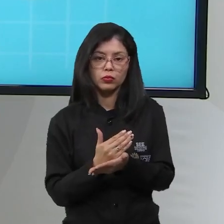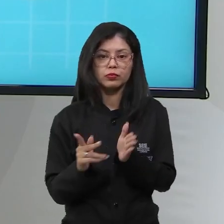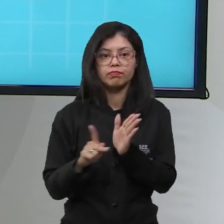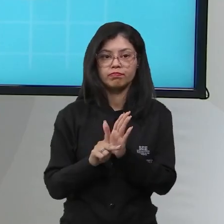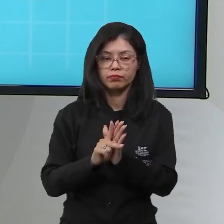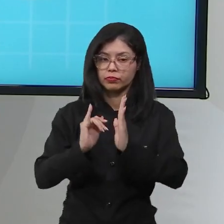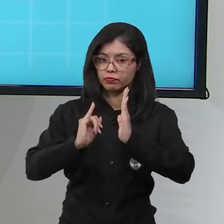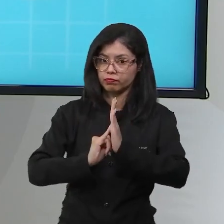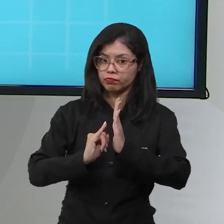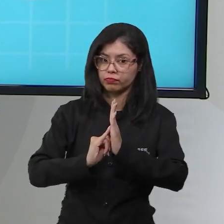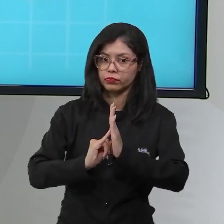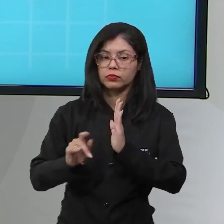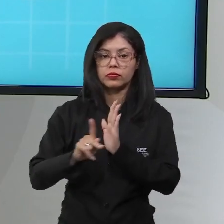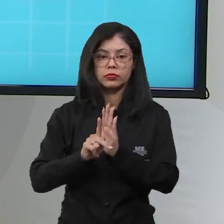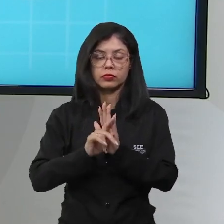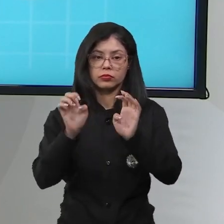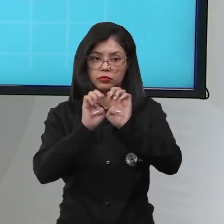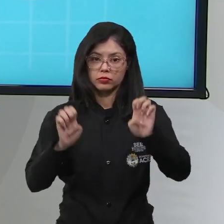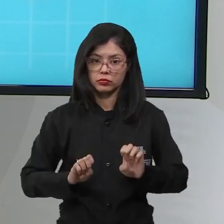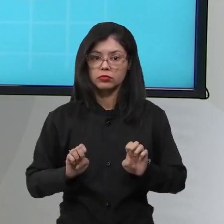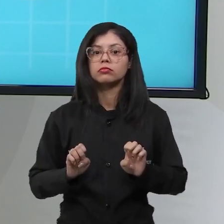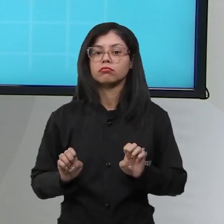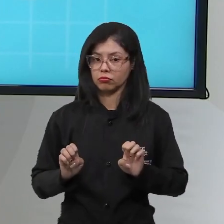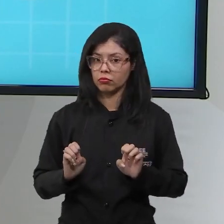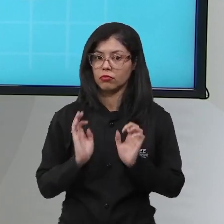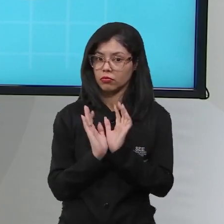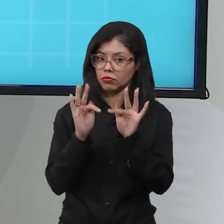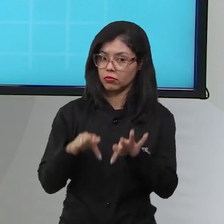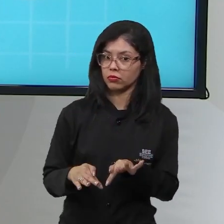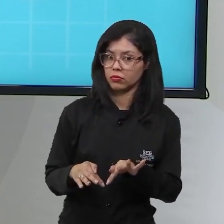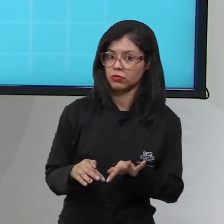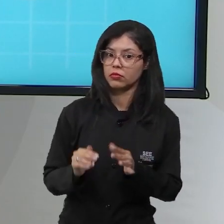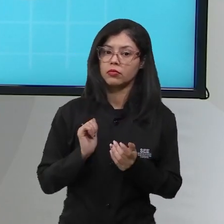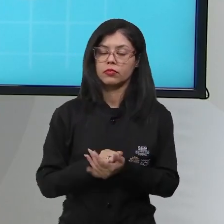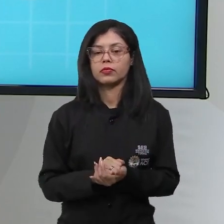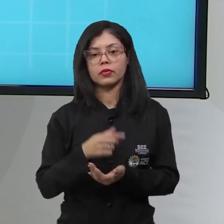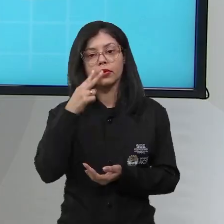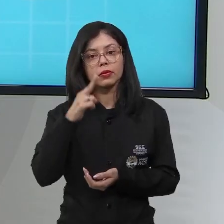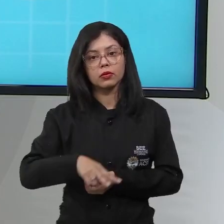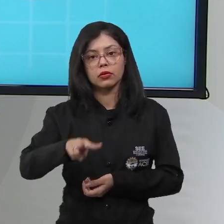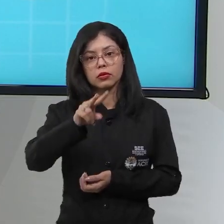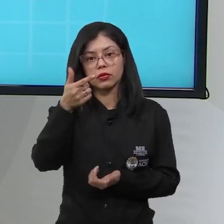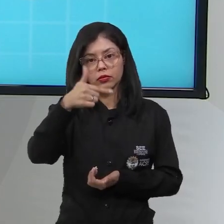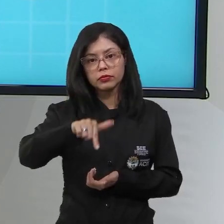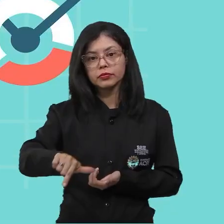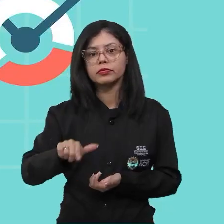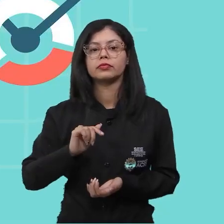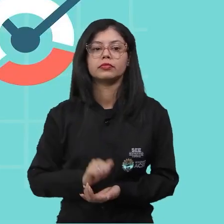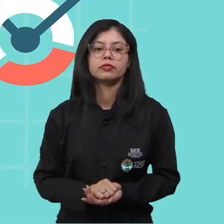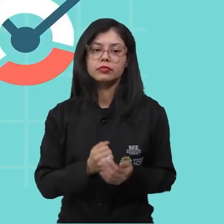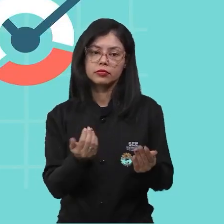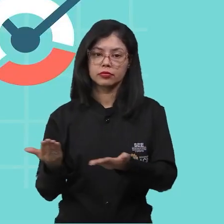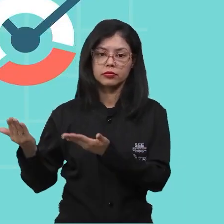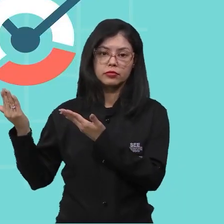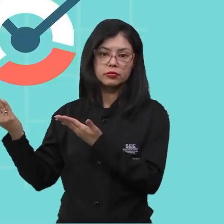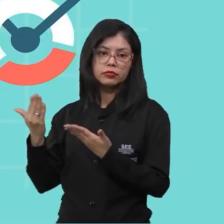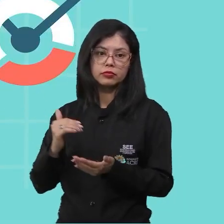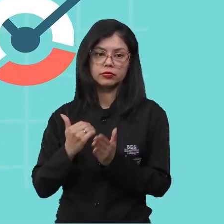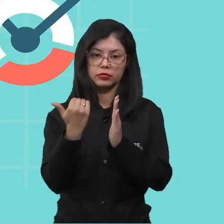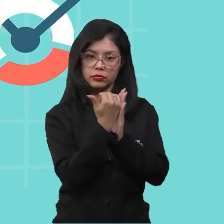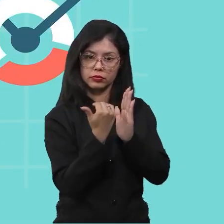órgãos, eles estão estruturados com essa finalidade. Então, vamos visualizar novamente em tela, bem na